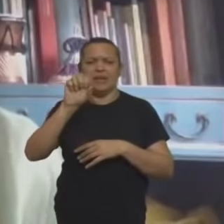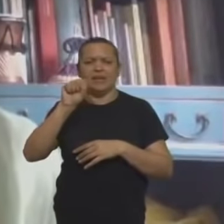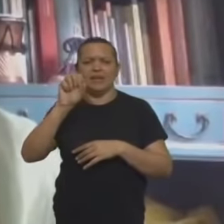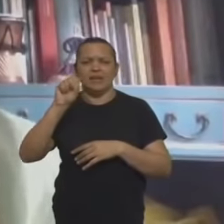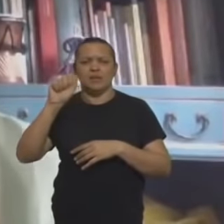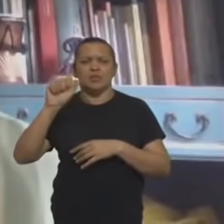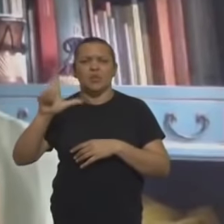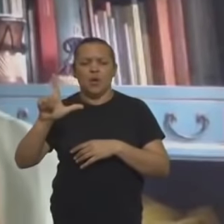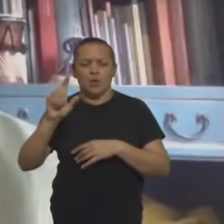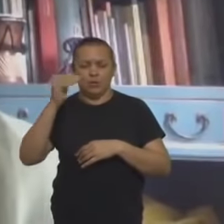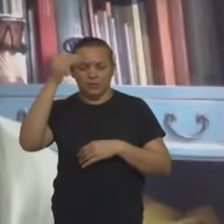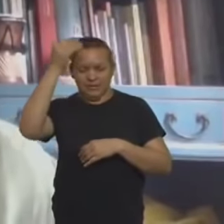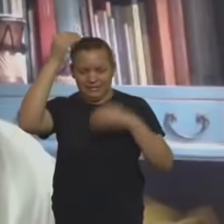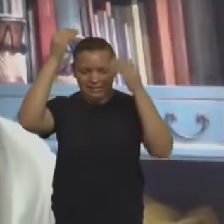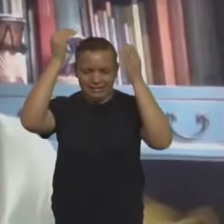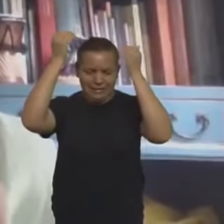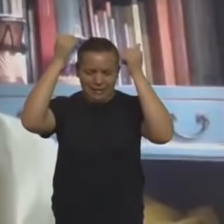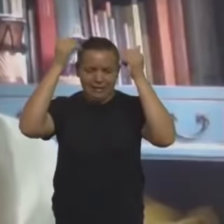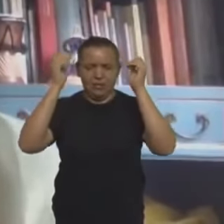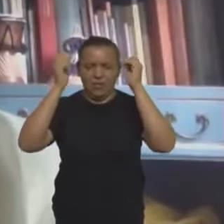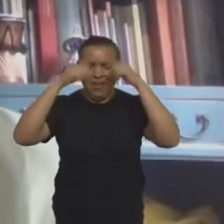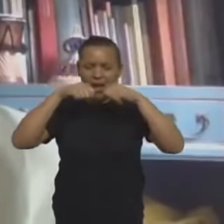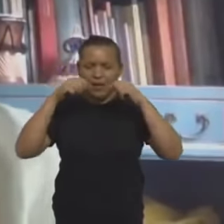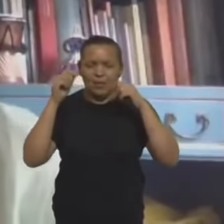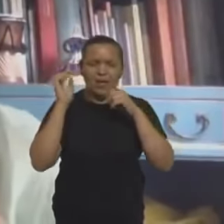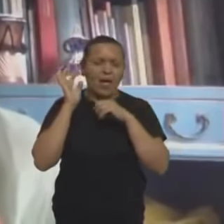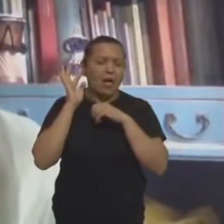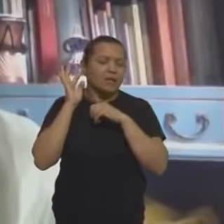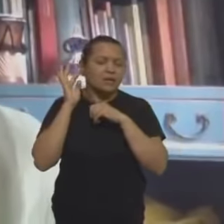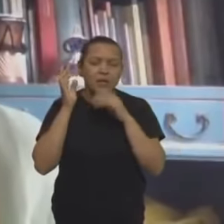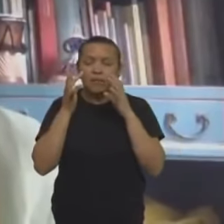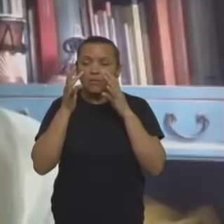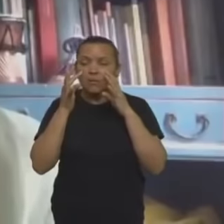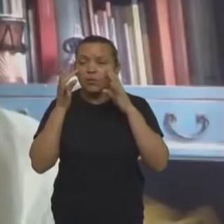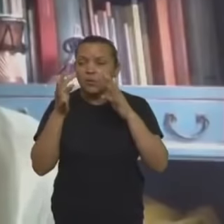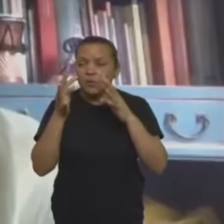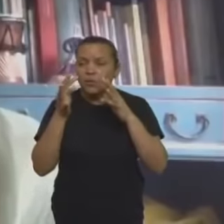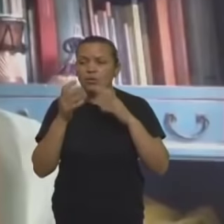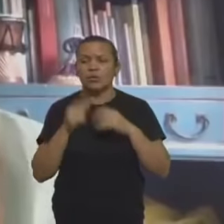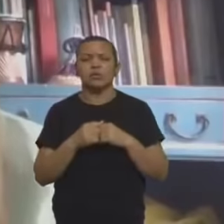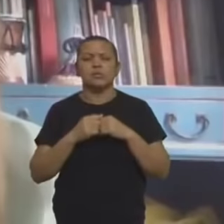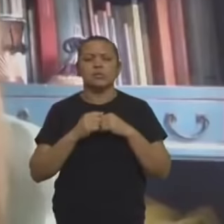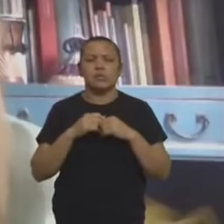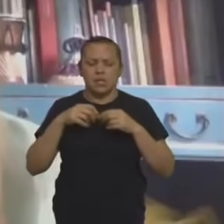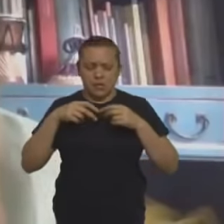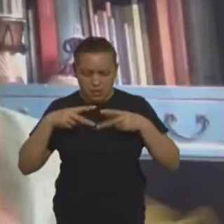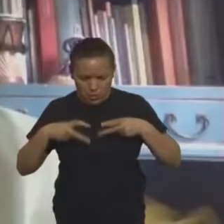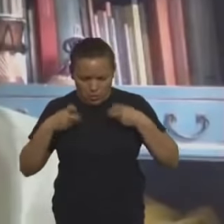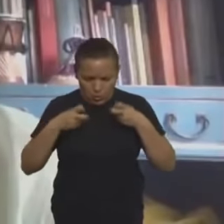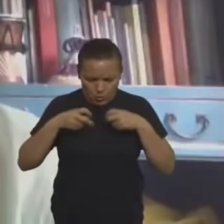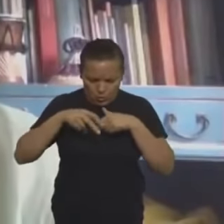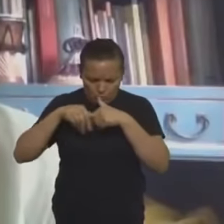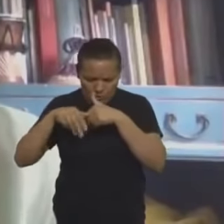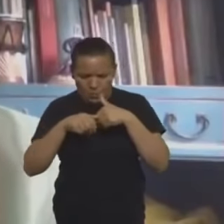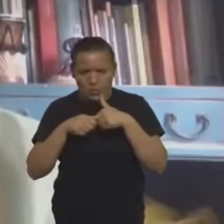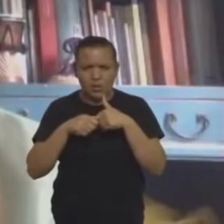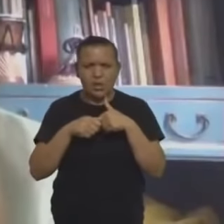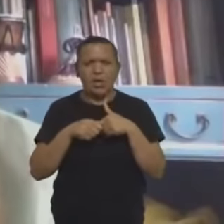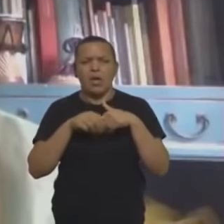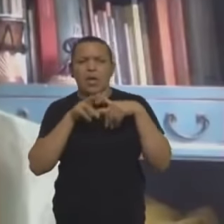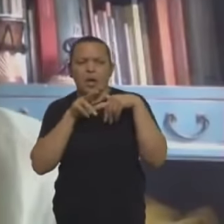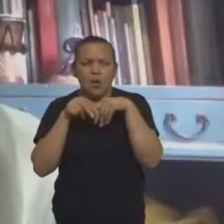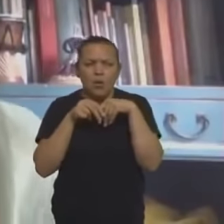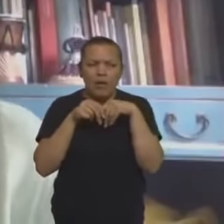né, dentro de mim. Então, a minha capacidade de escuta, de focar, de atenção, de me conhecer, de conhecer os meus